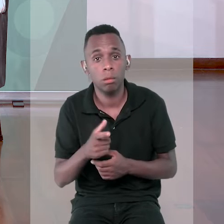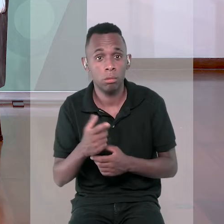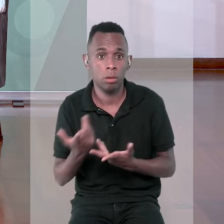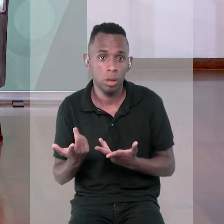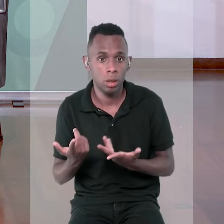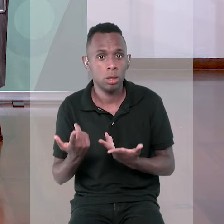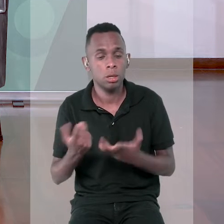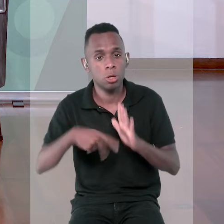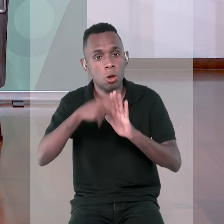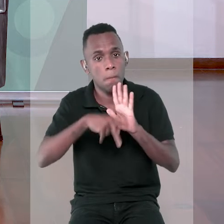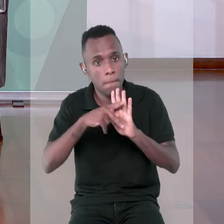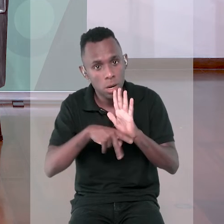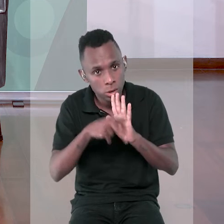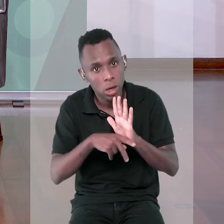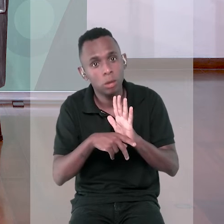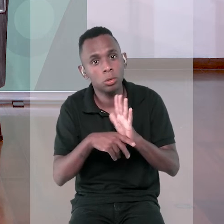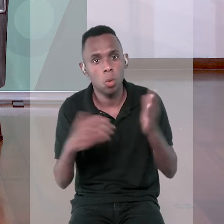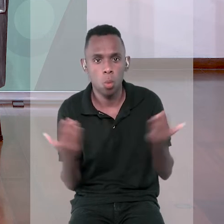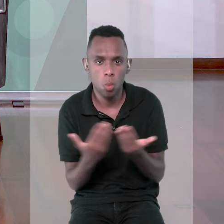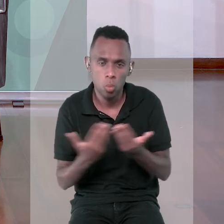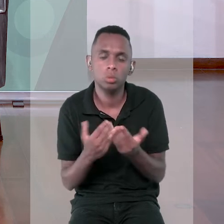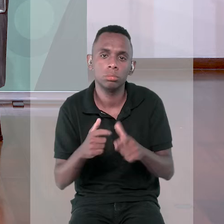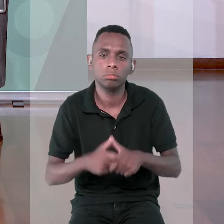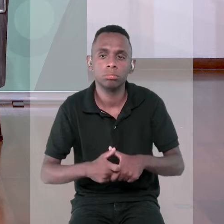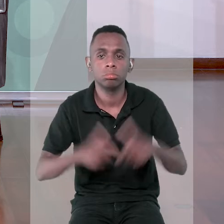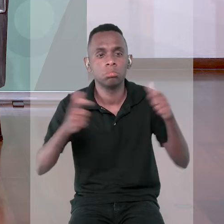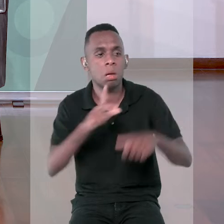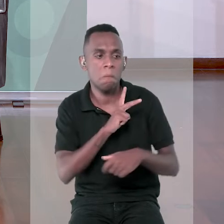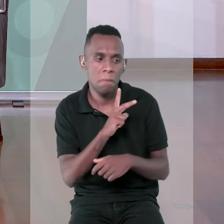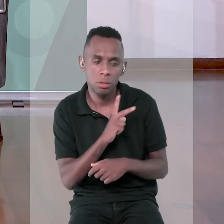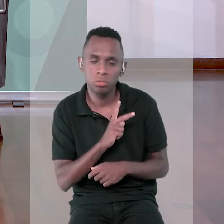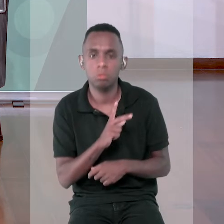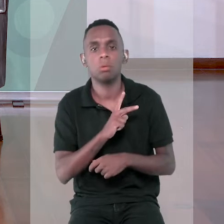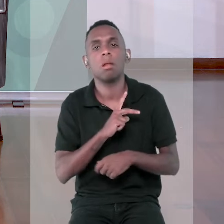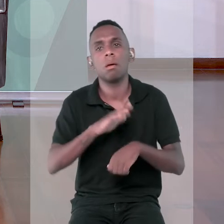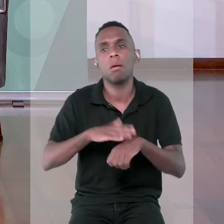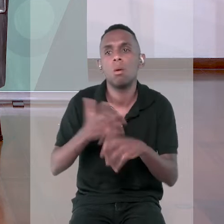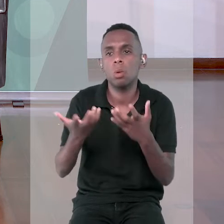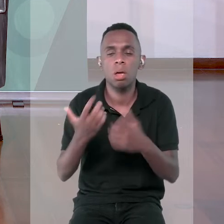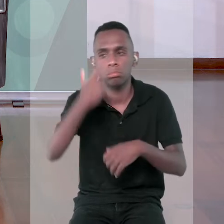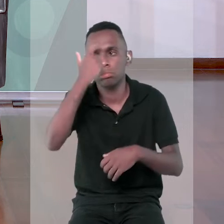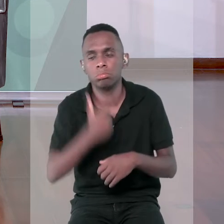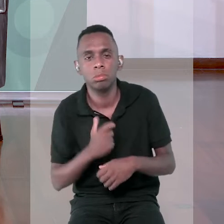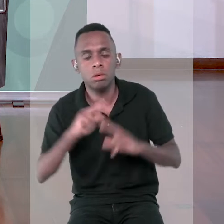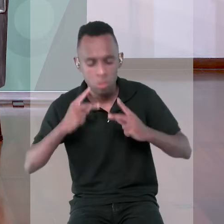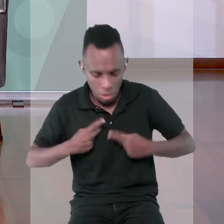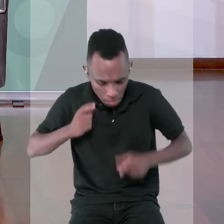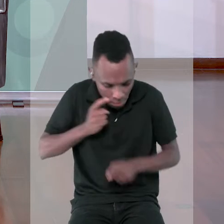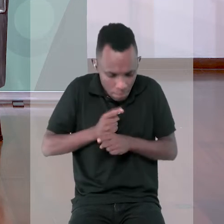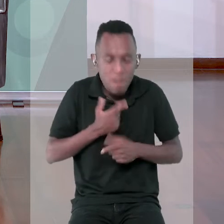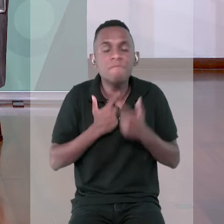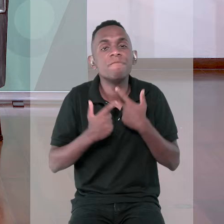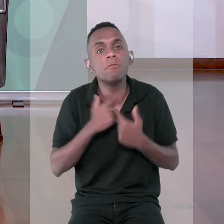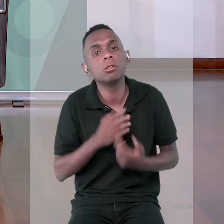elas, além desse projeto, que hoje é cada vez mais individualista, né, do eu quero ser eu mesma, eu quero seguir minha